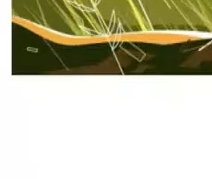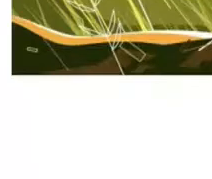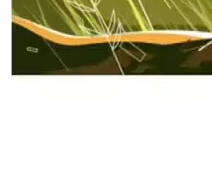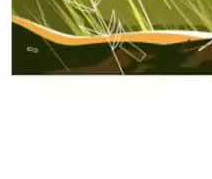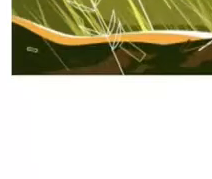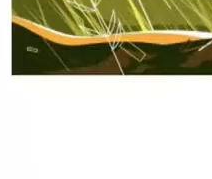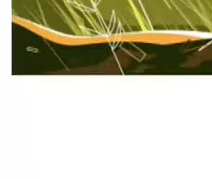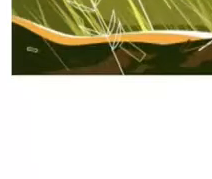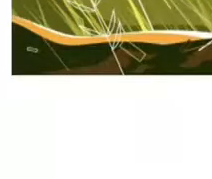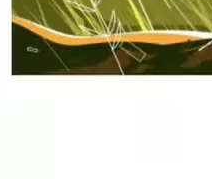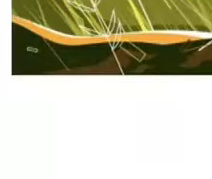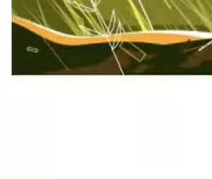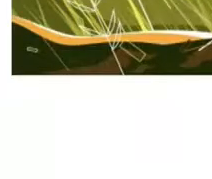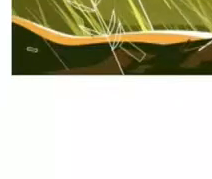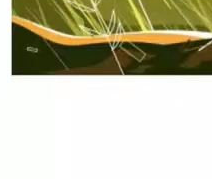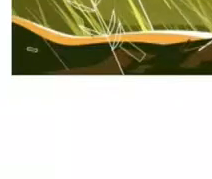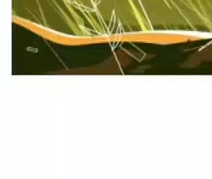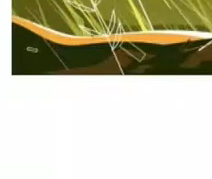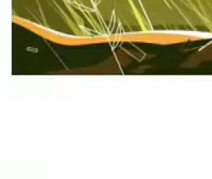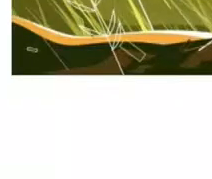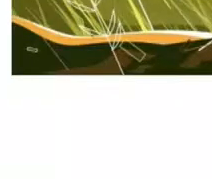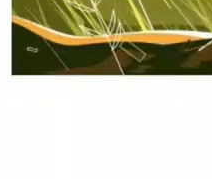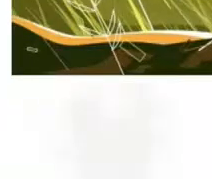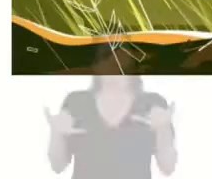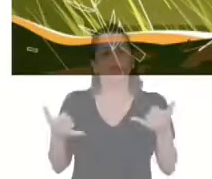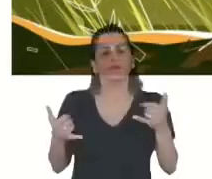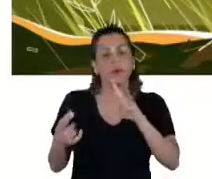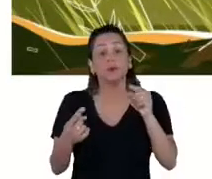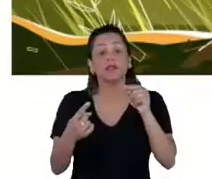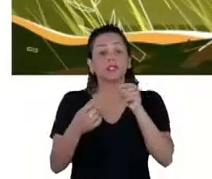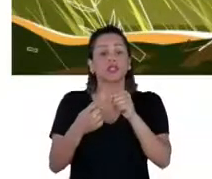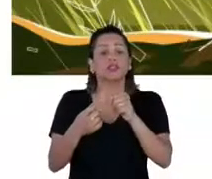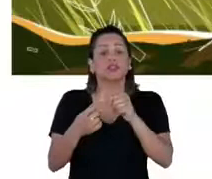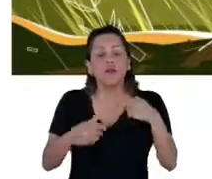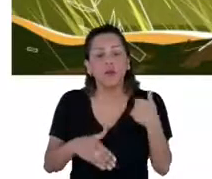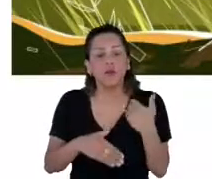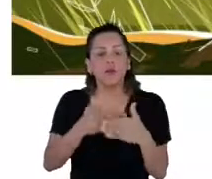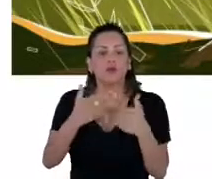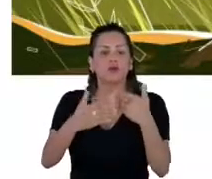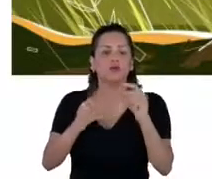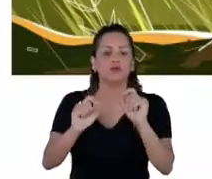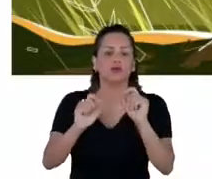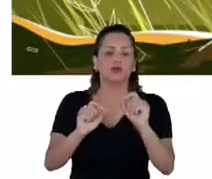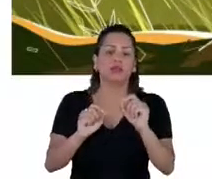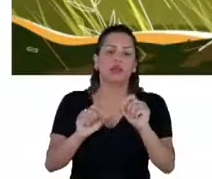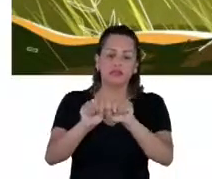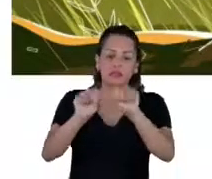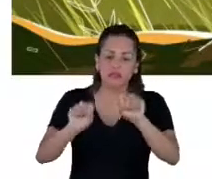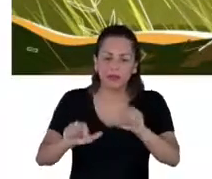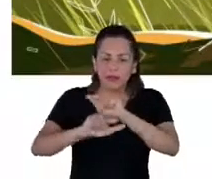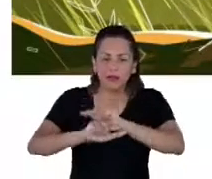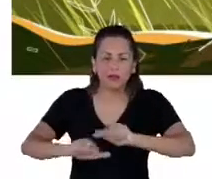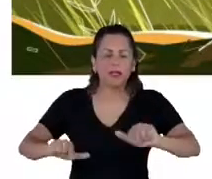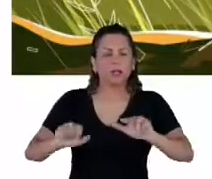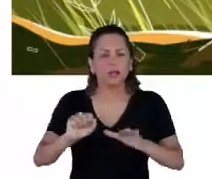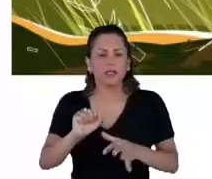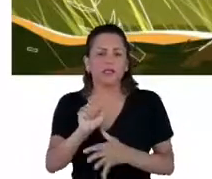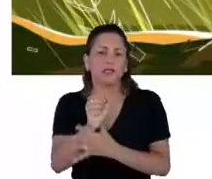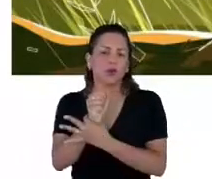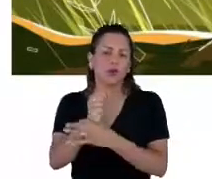consumo para construir um sistema de energia limpo, seguro, eficiente e de baixo carbono,